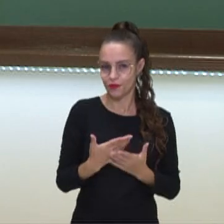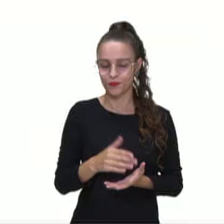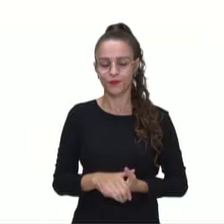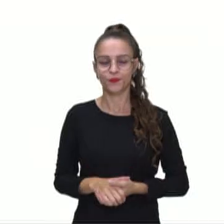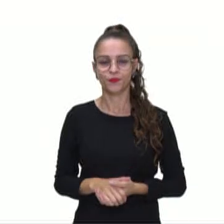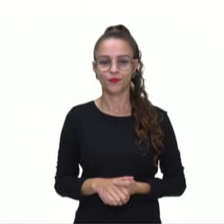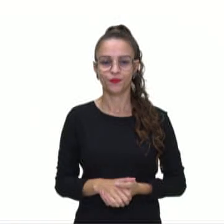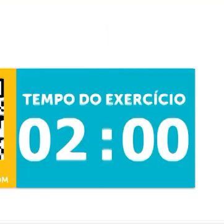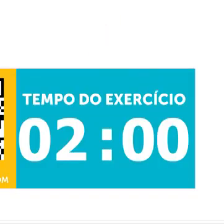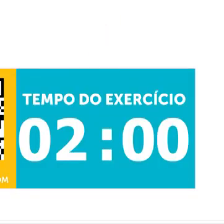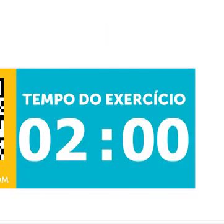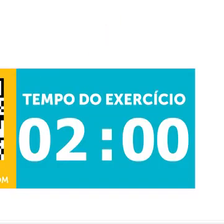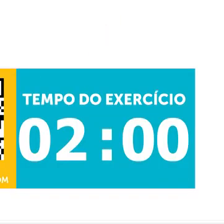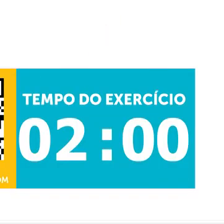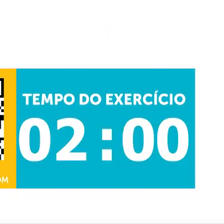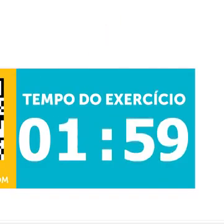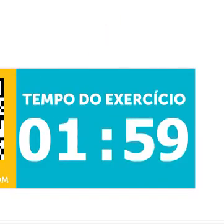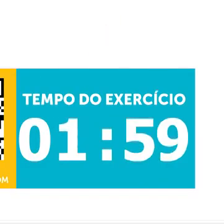hoje.